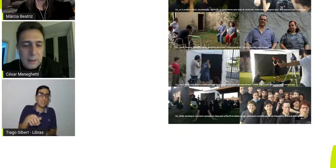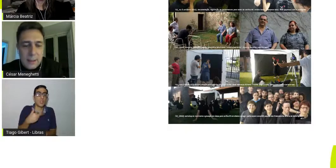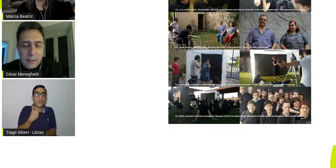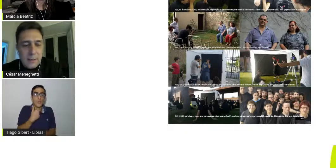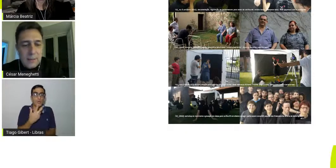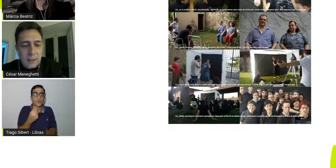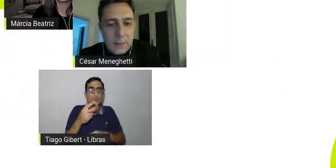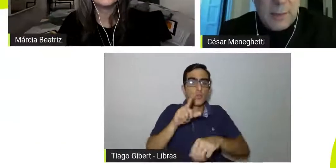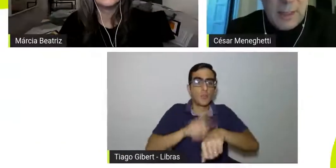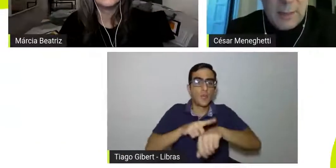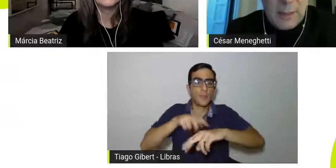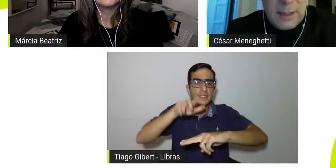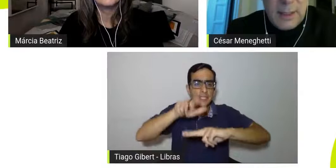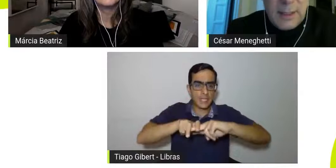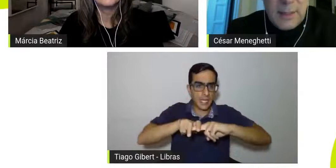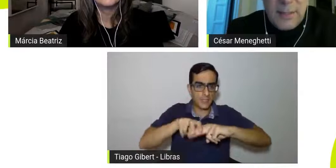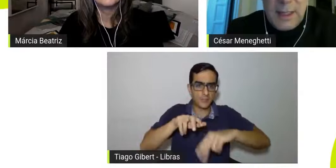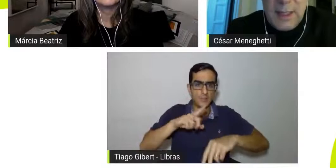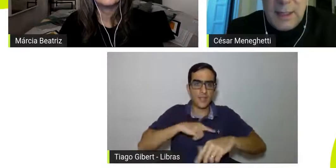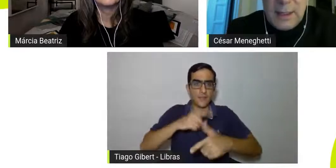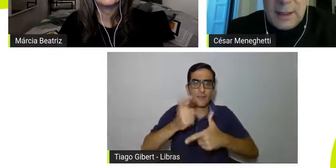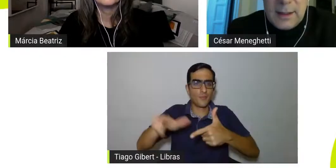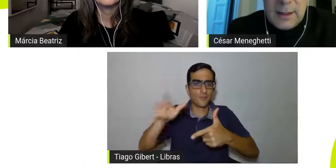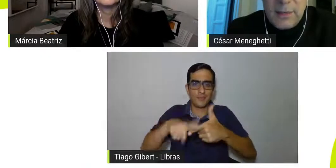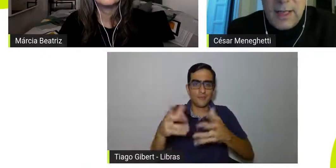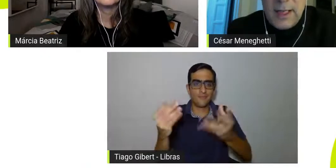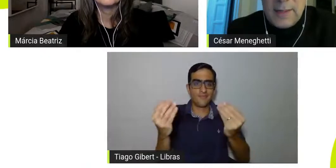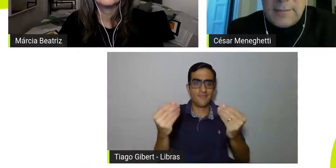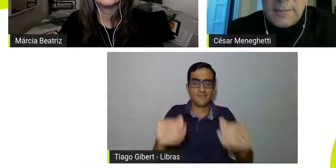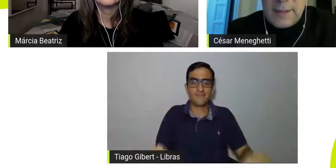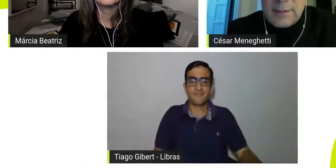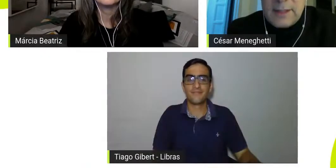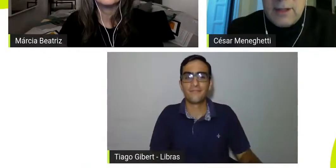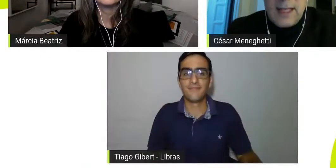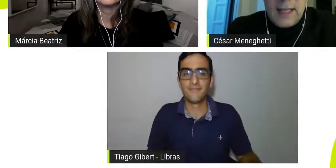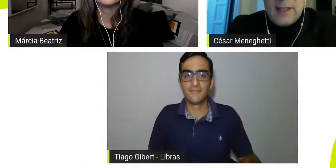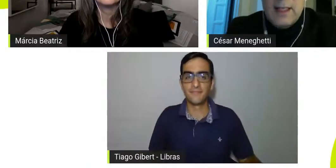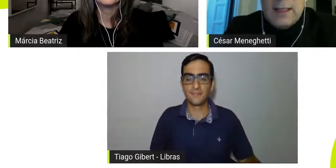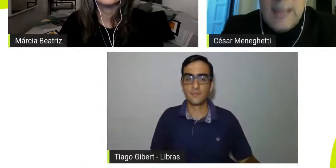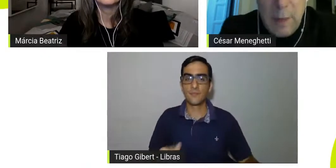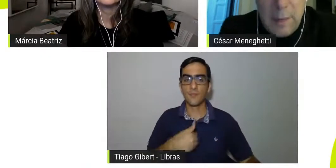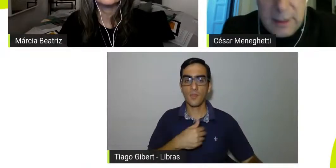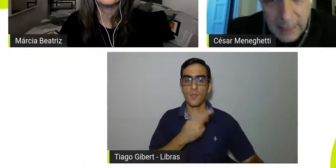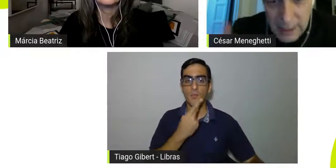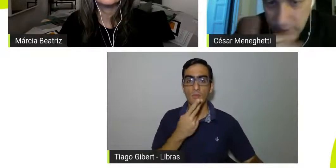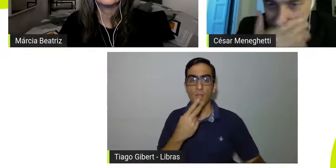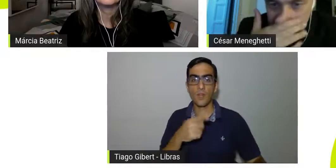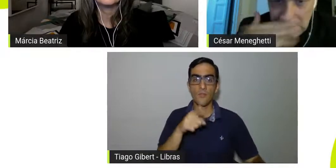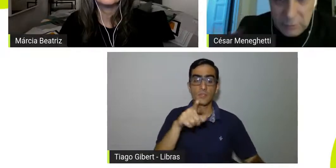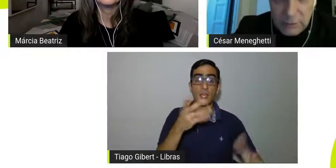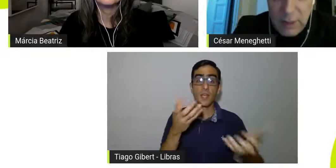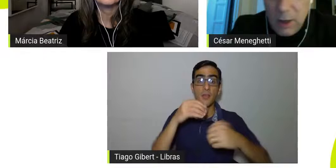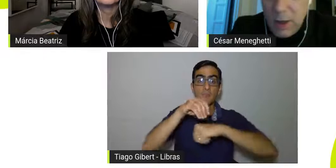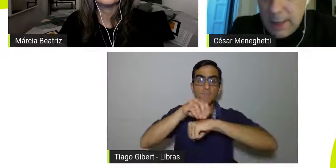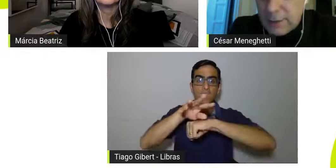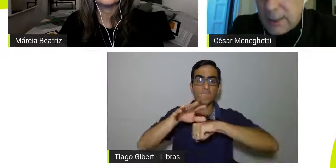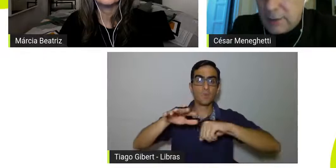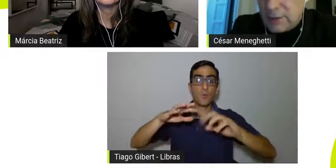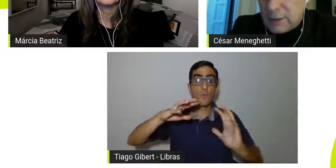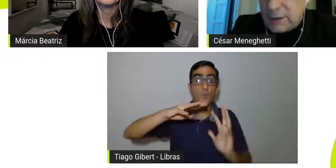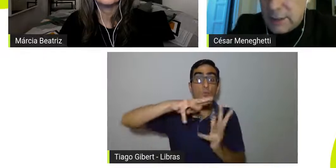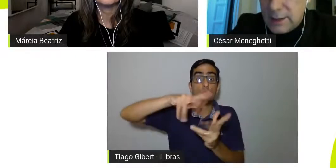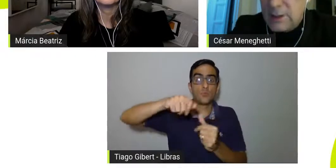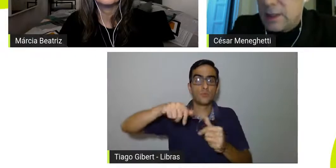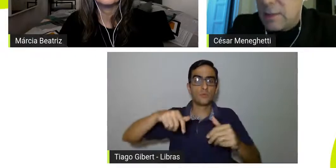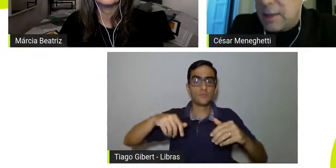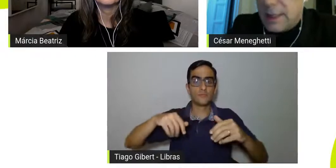que ele tem vários problemas. E eu falei, você gostaria de lançar uma mensagem para o mundo agora? O que, que